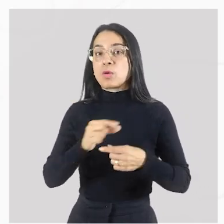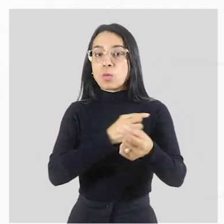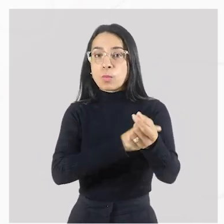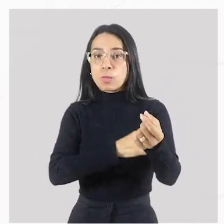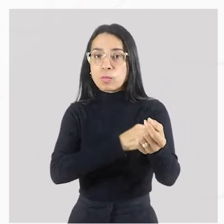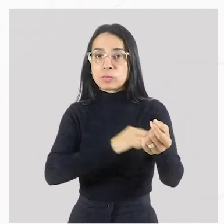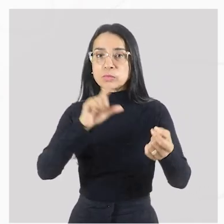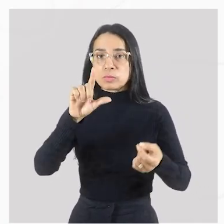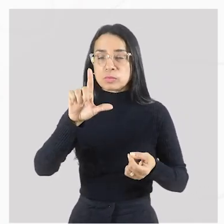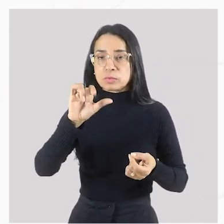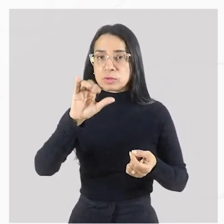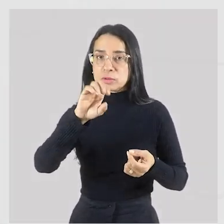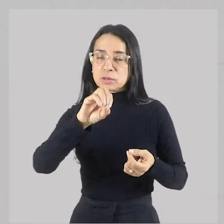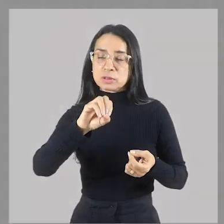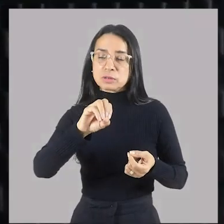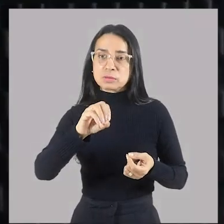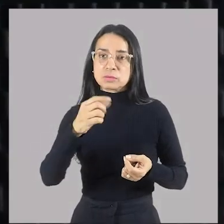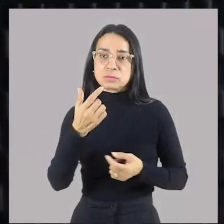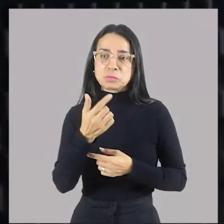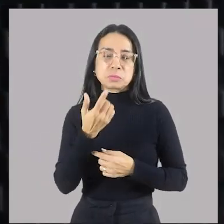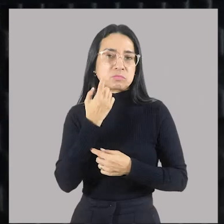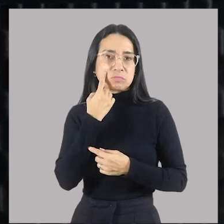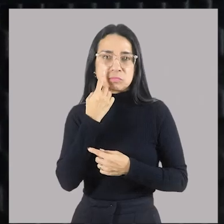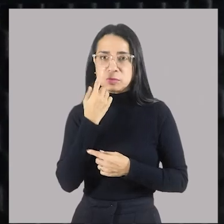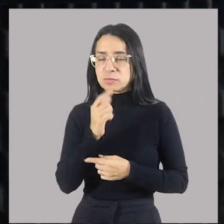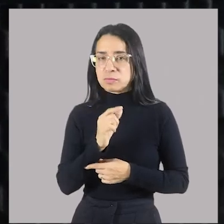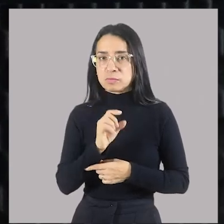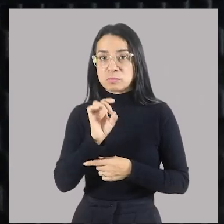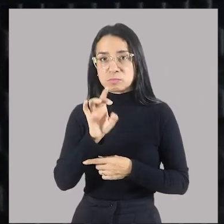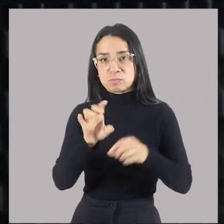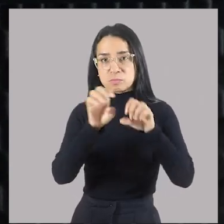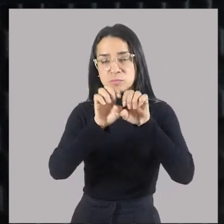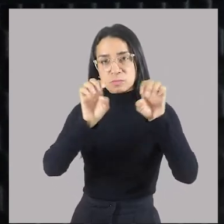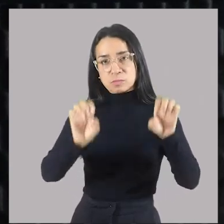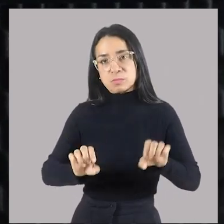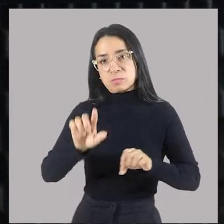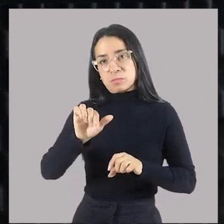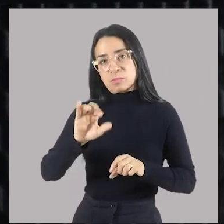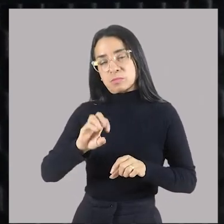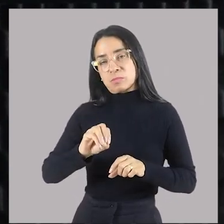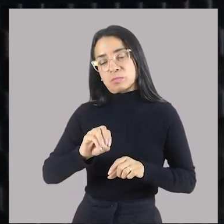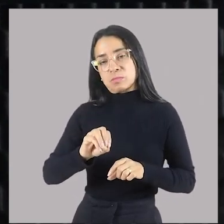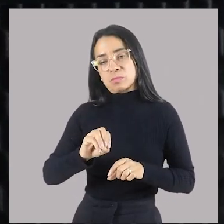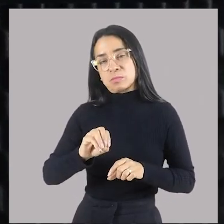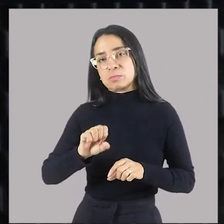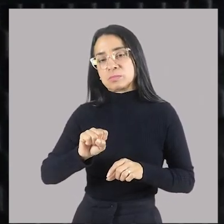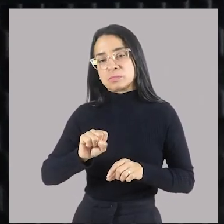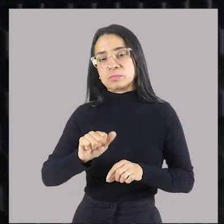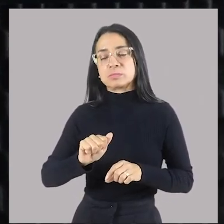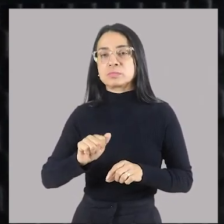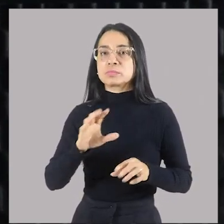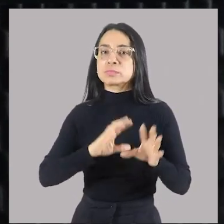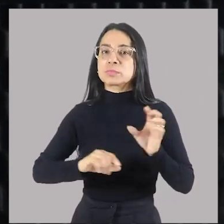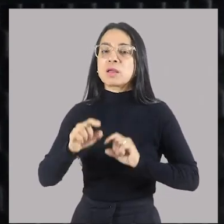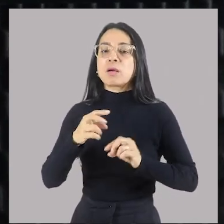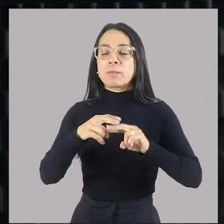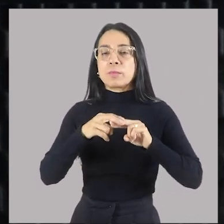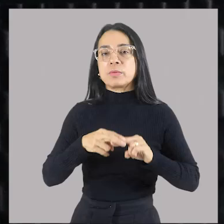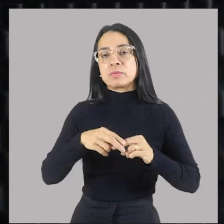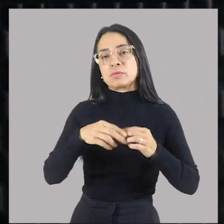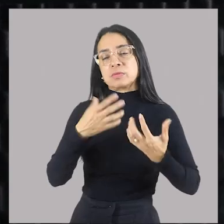vê apenas a estrutura lisa desse músculo, daí então por isso ele recebe esse nome. Então são exemplos